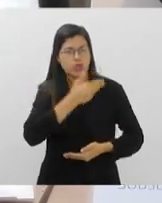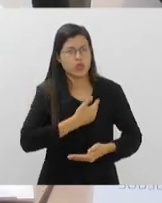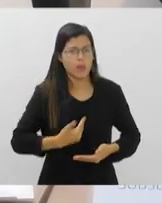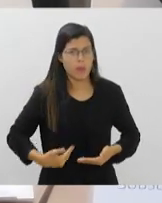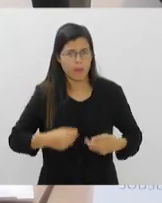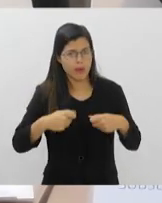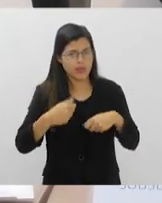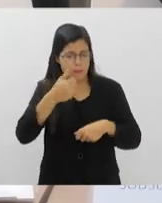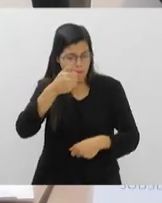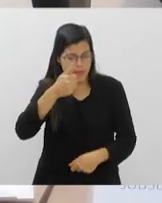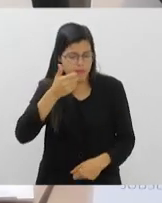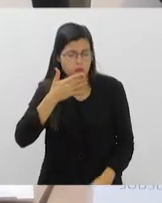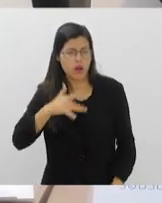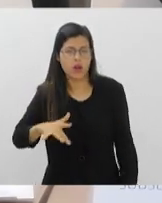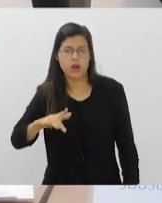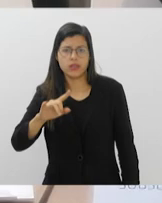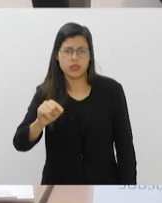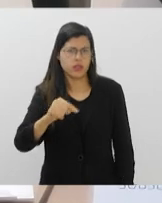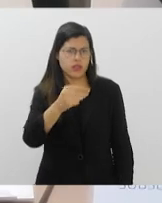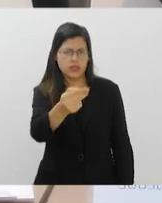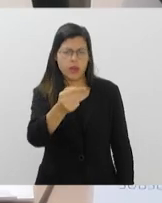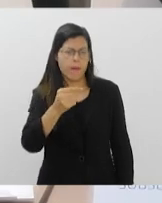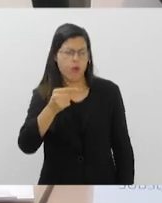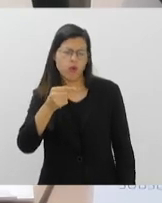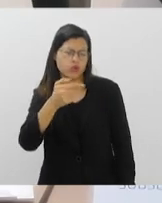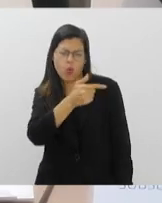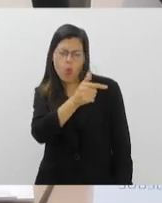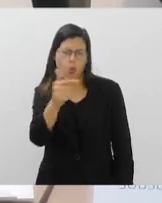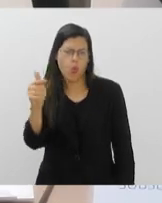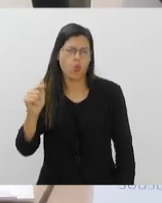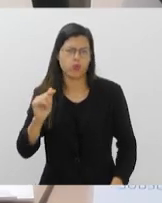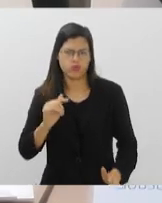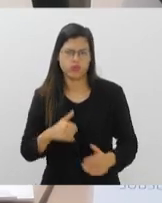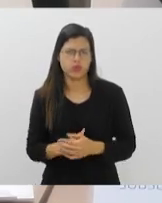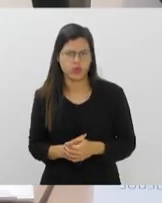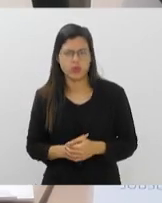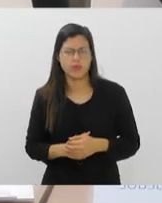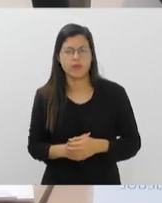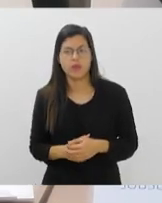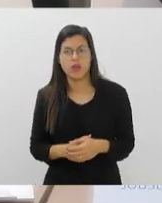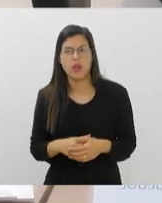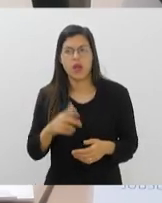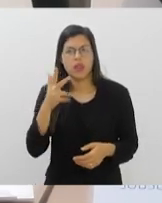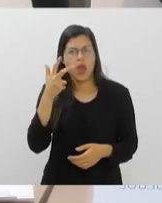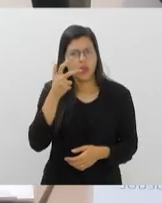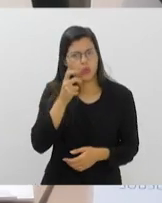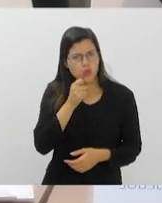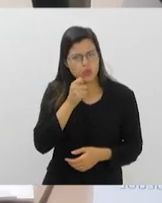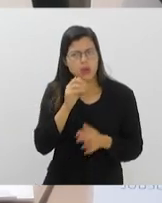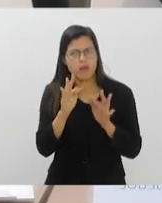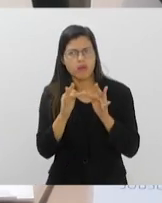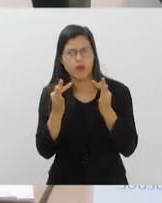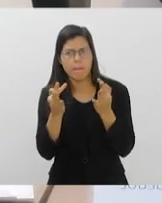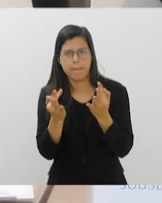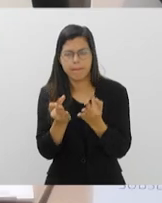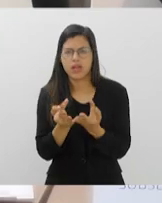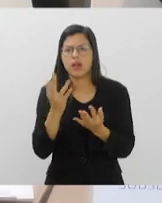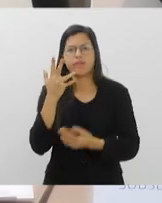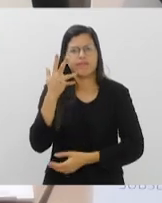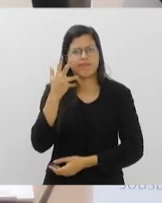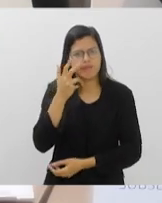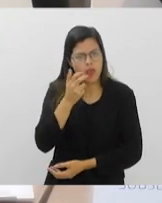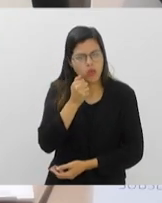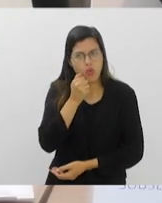políticas perpetuar na vida deles então assim é é na adoção que as famílias que adotam os AD Anes os adotados